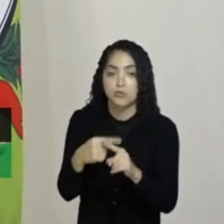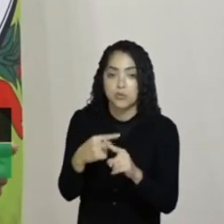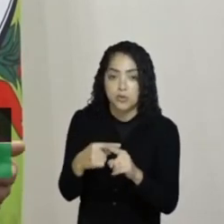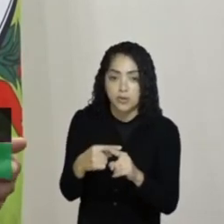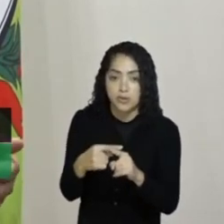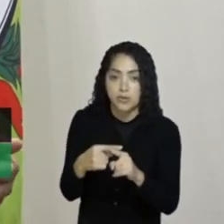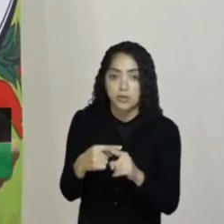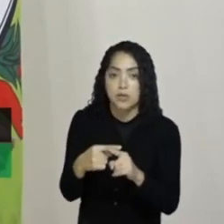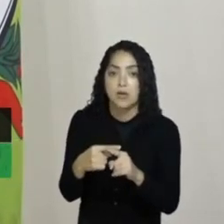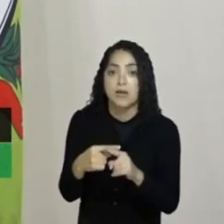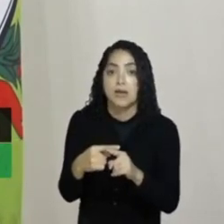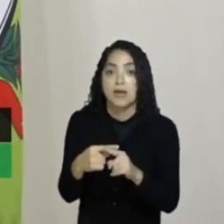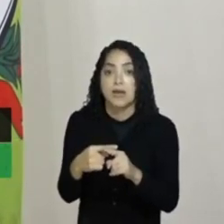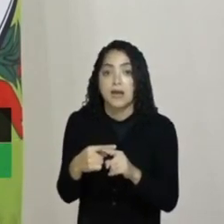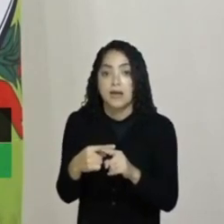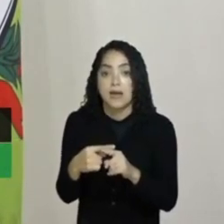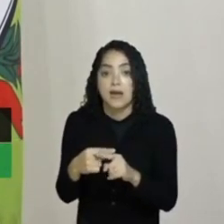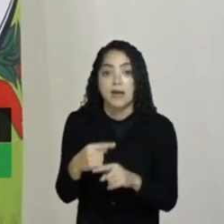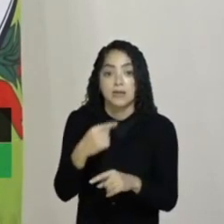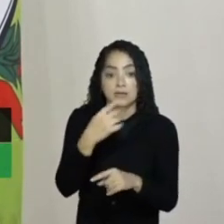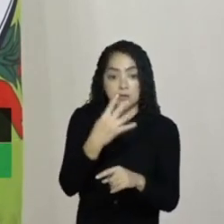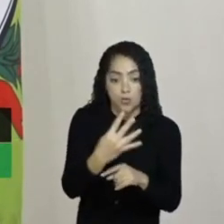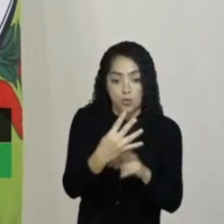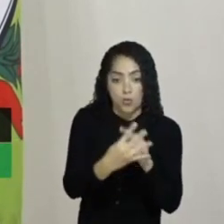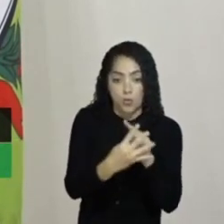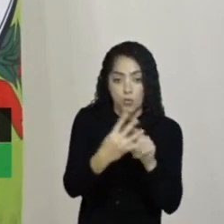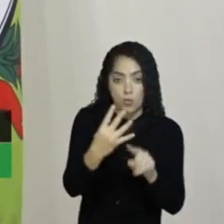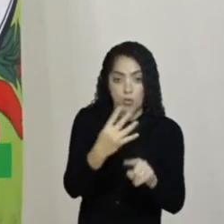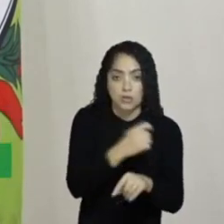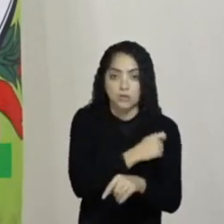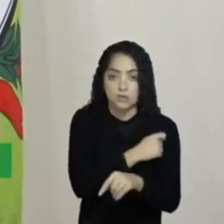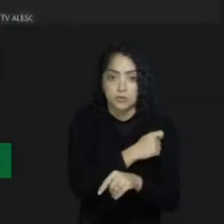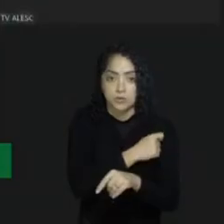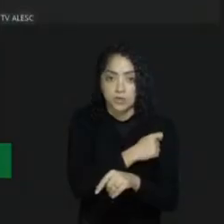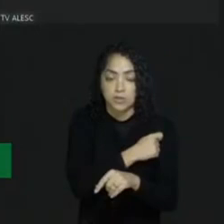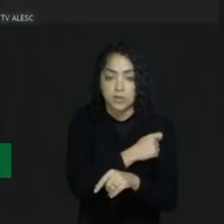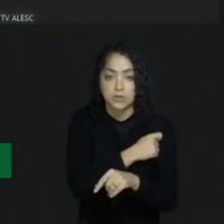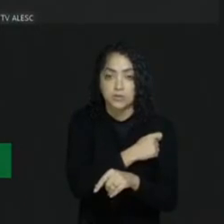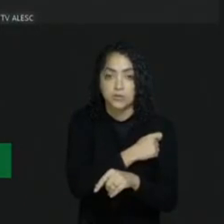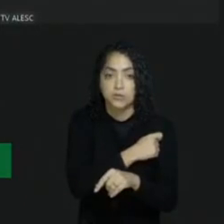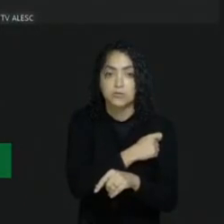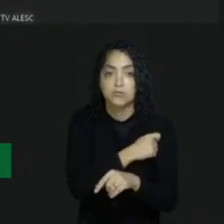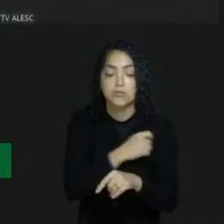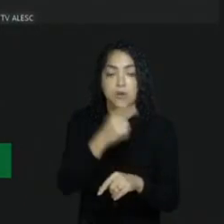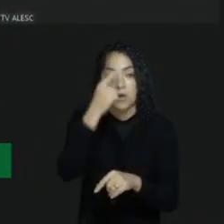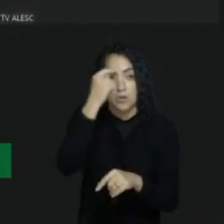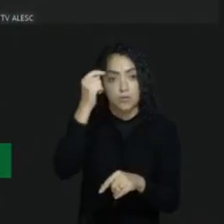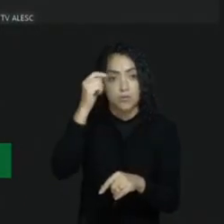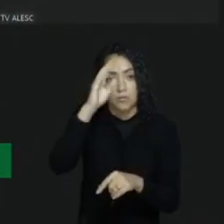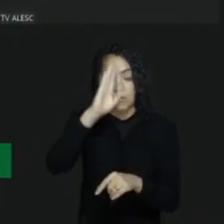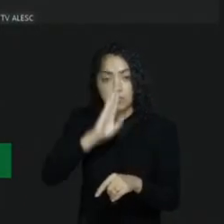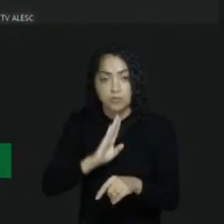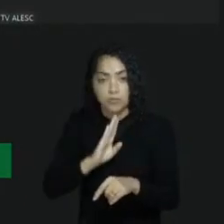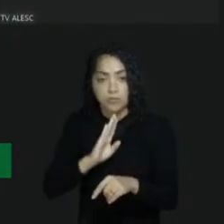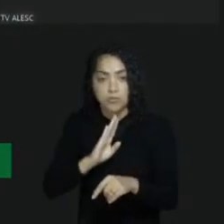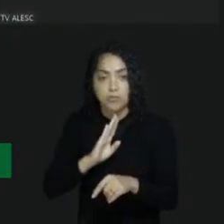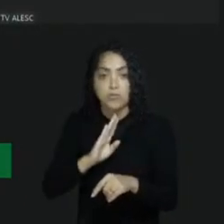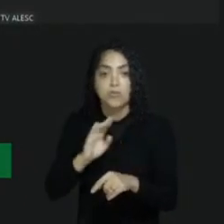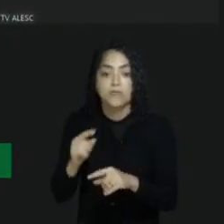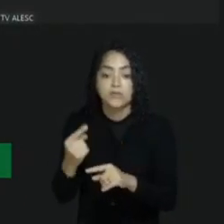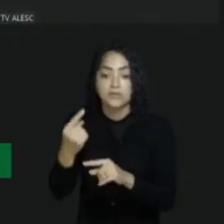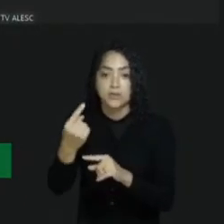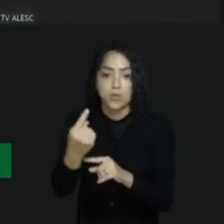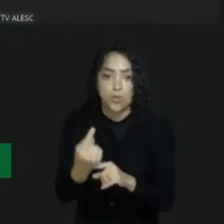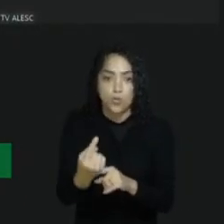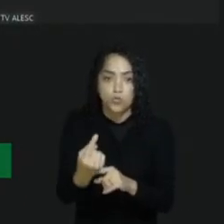uma a cada quatro alunos dados pagos pelo governo a universidade vai dar um então isso vai aumentar bastante vai